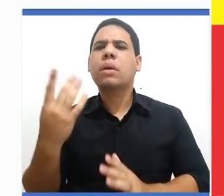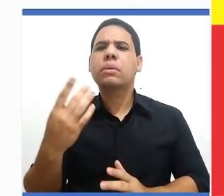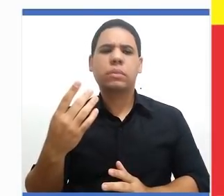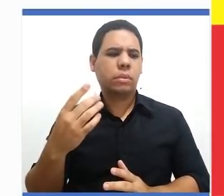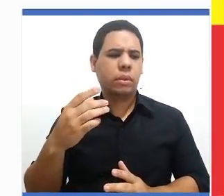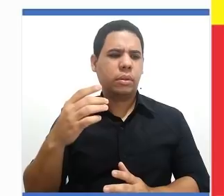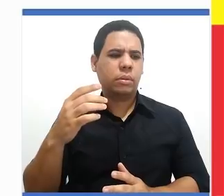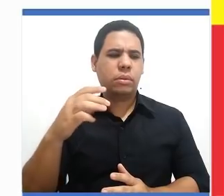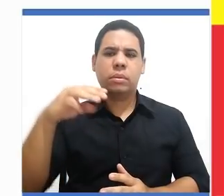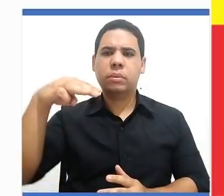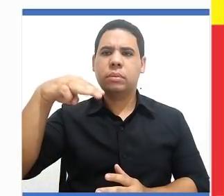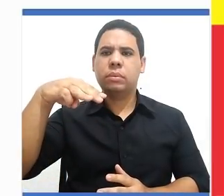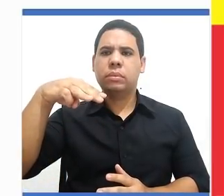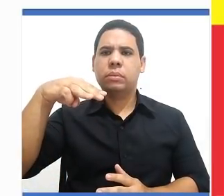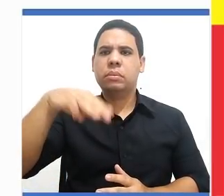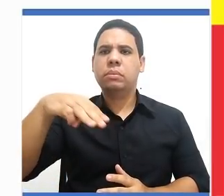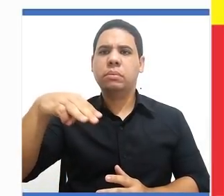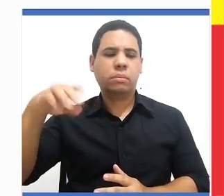você vai